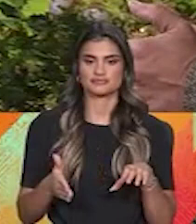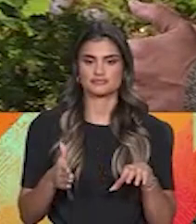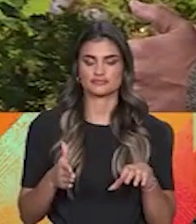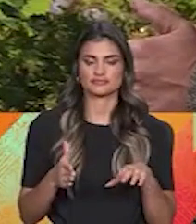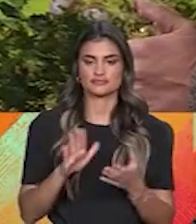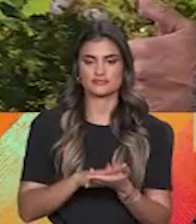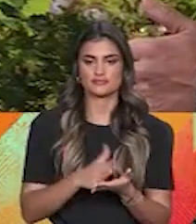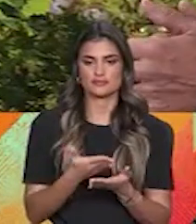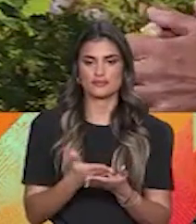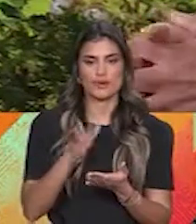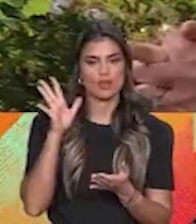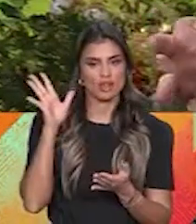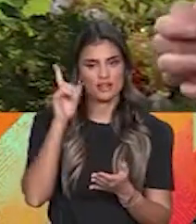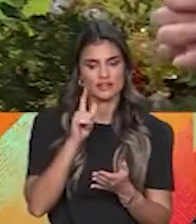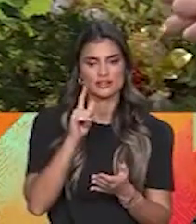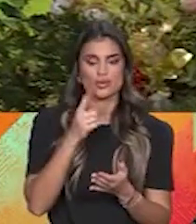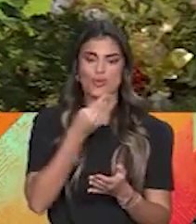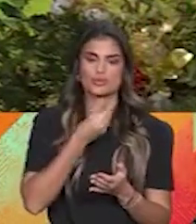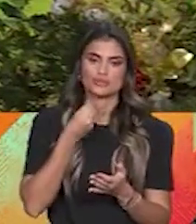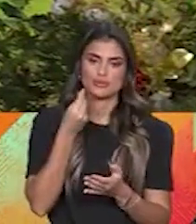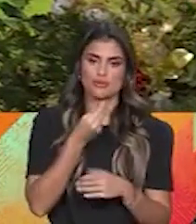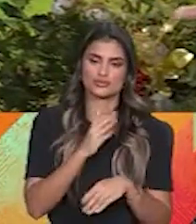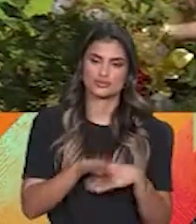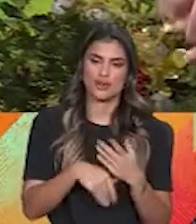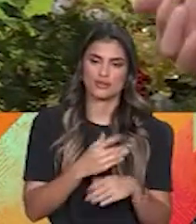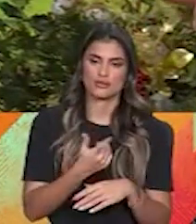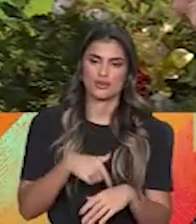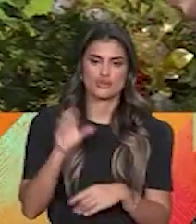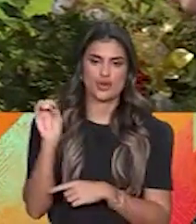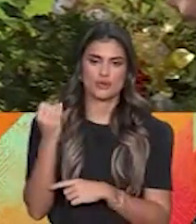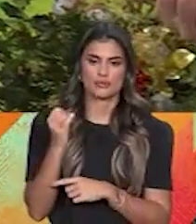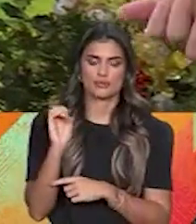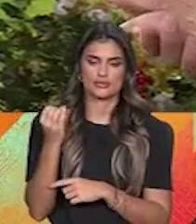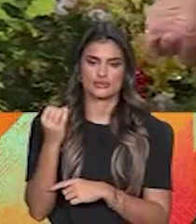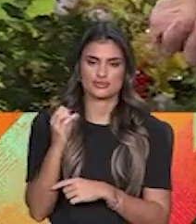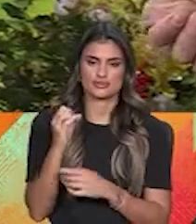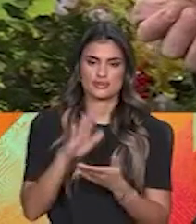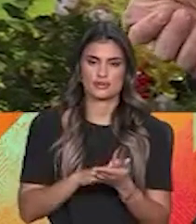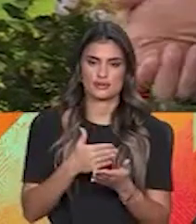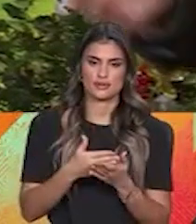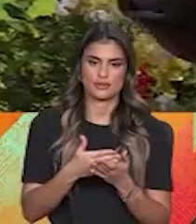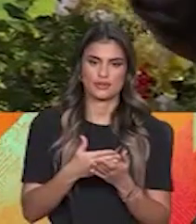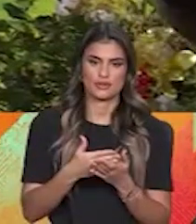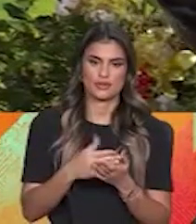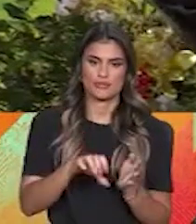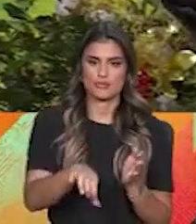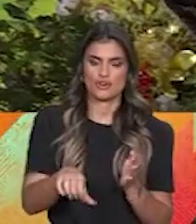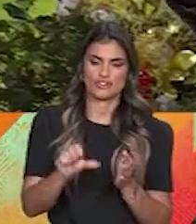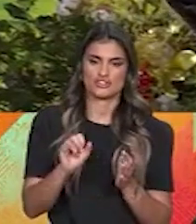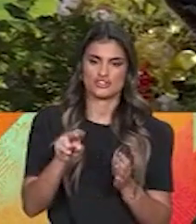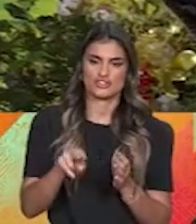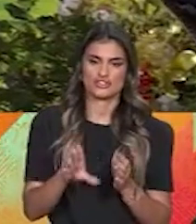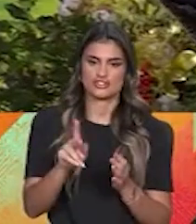embebida no leite aromatizado. Sim. Nós vimos de Óbidos, vamos embeber a rabanada numa calda de ginja. Portanto, vai parar a casa de banho